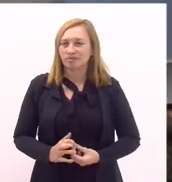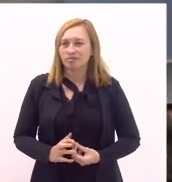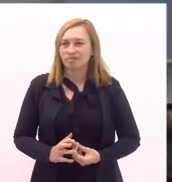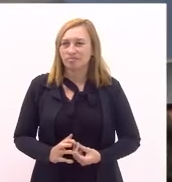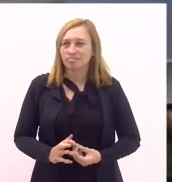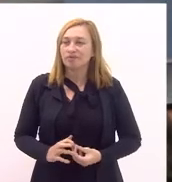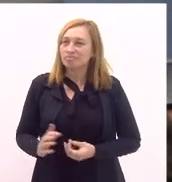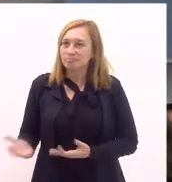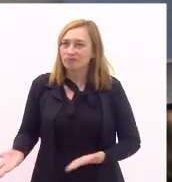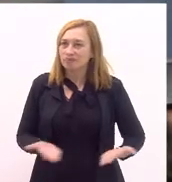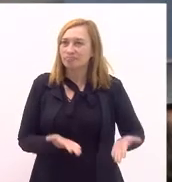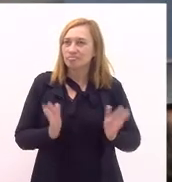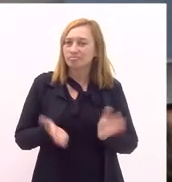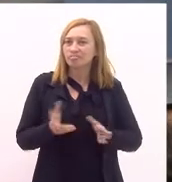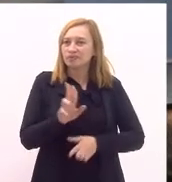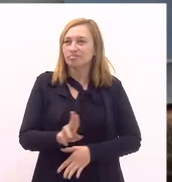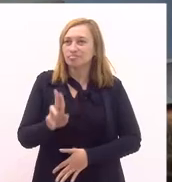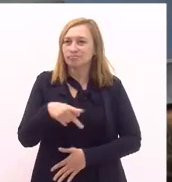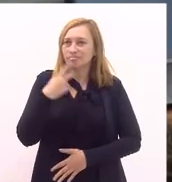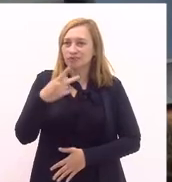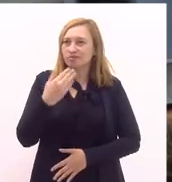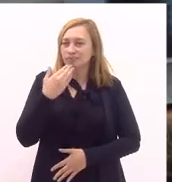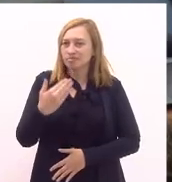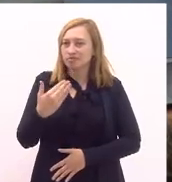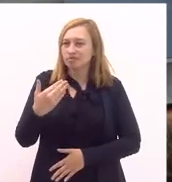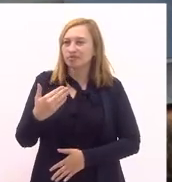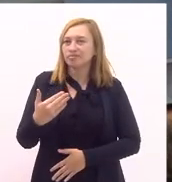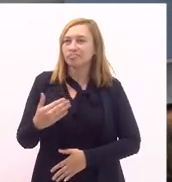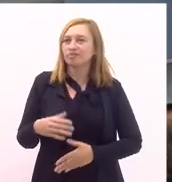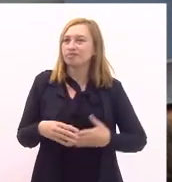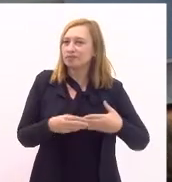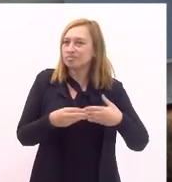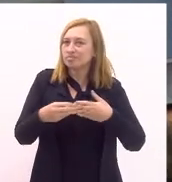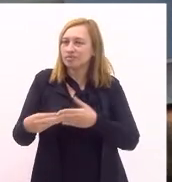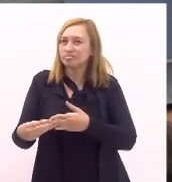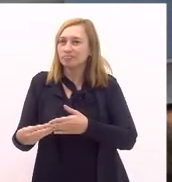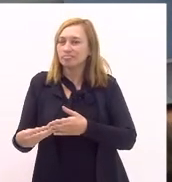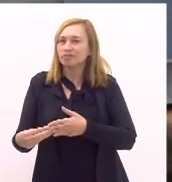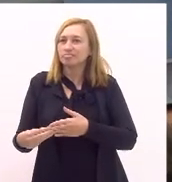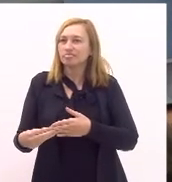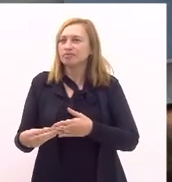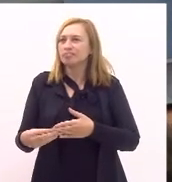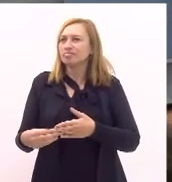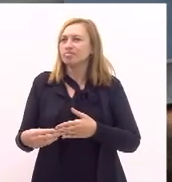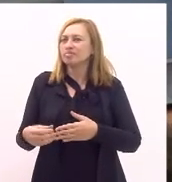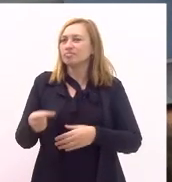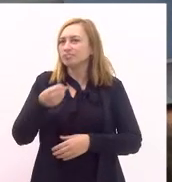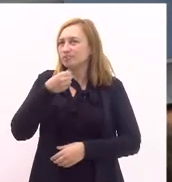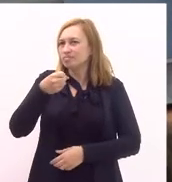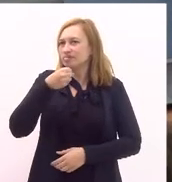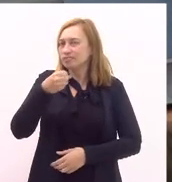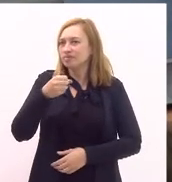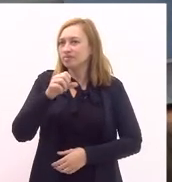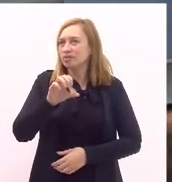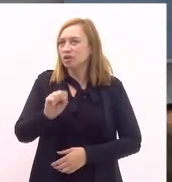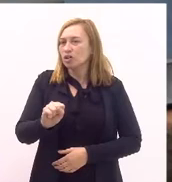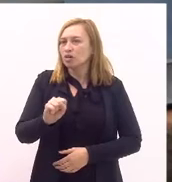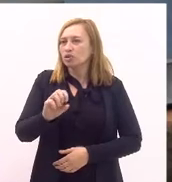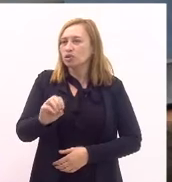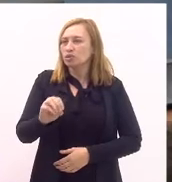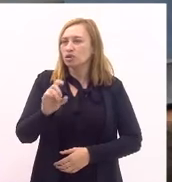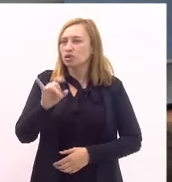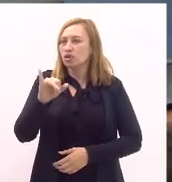eu convido agora para fazer os da palavra interessa ao cerimonial passar levar o microfone a socióloga